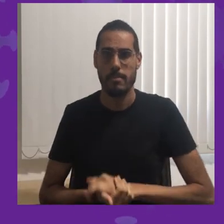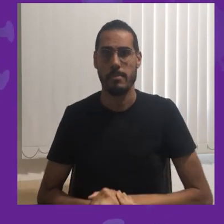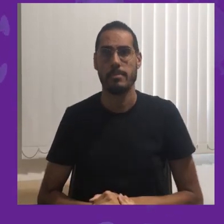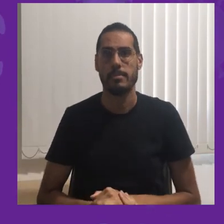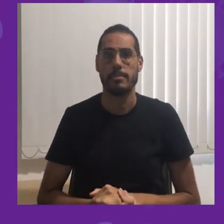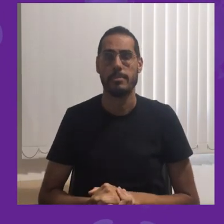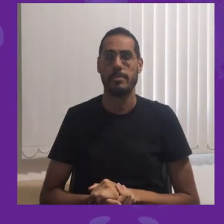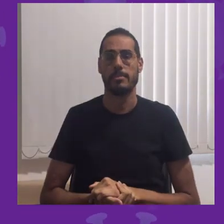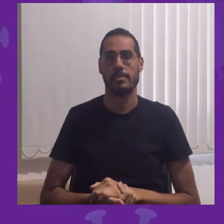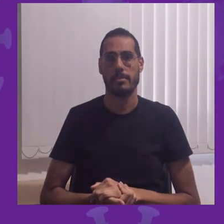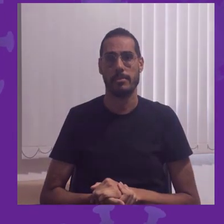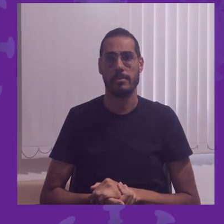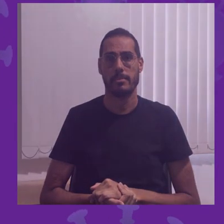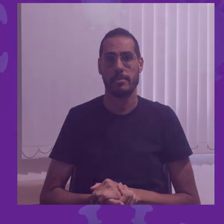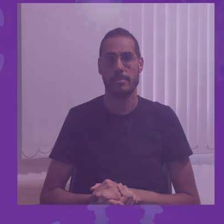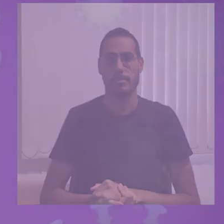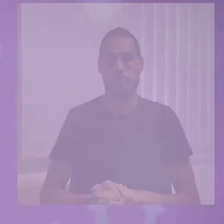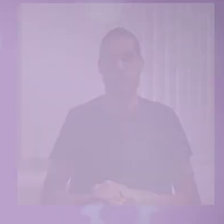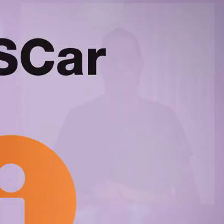E aí